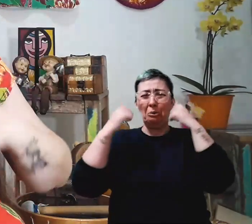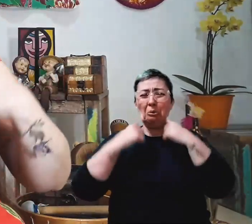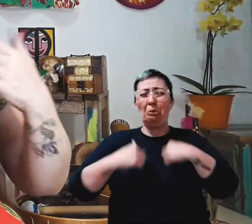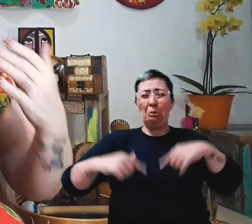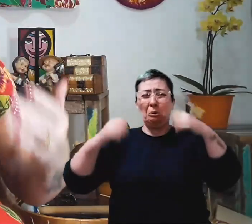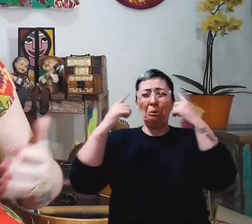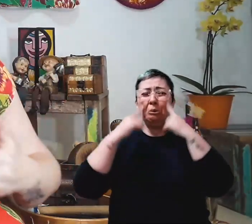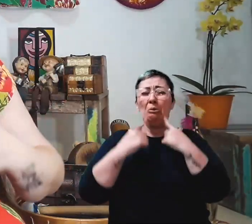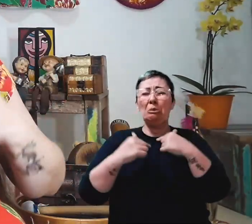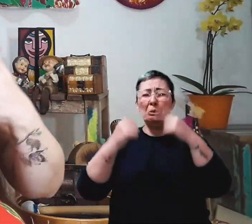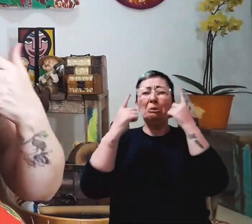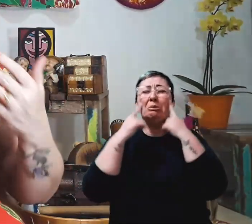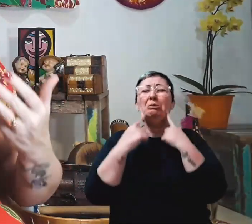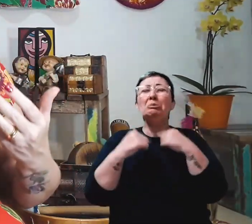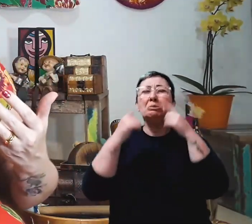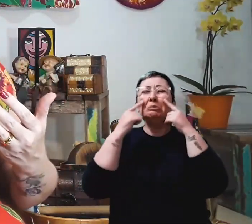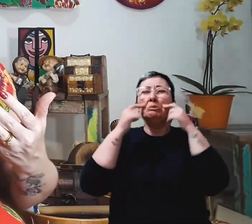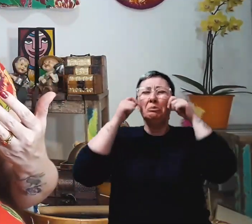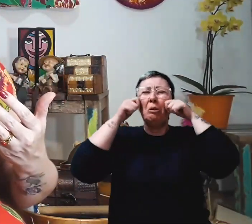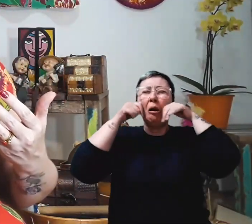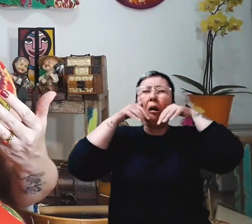Chorou.